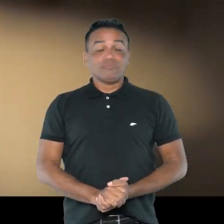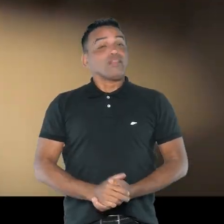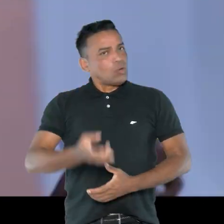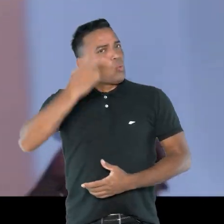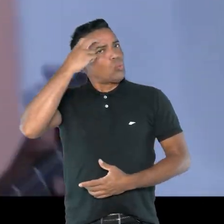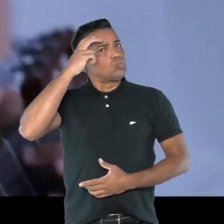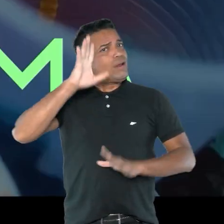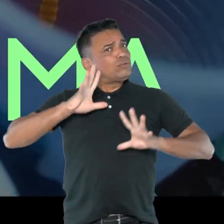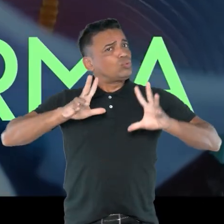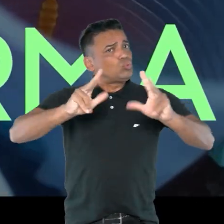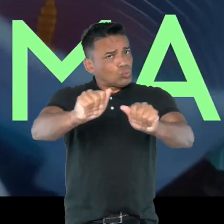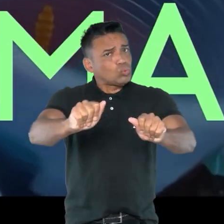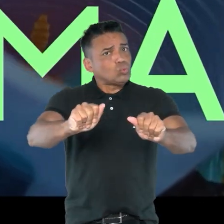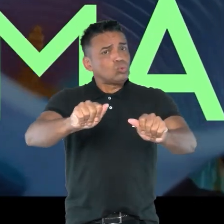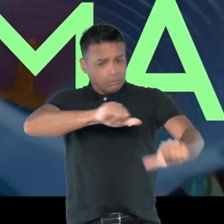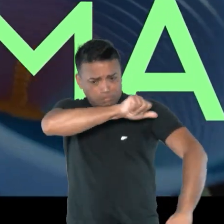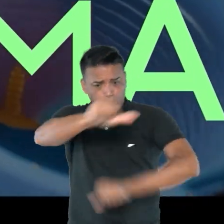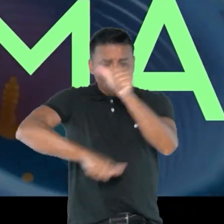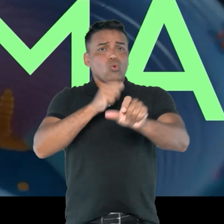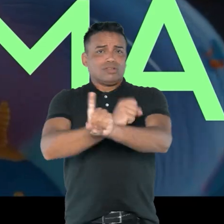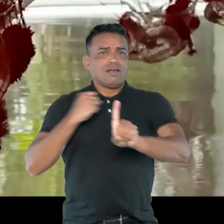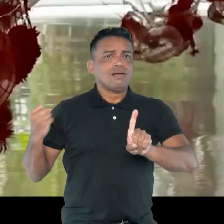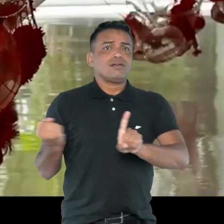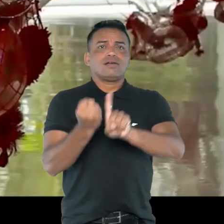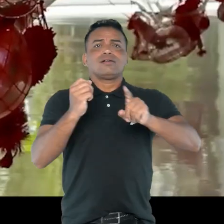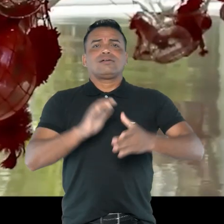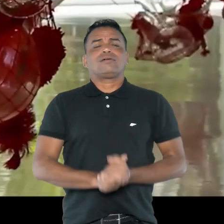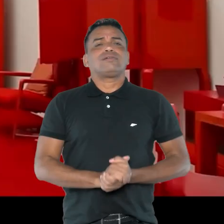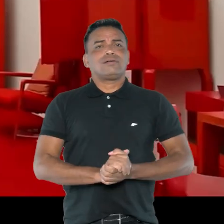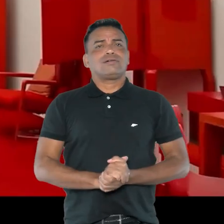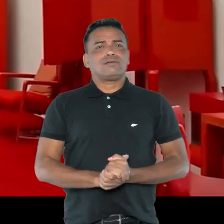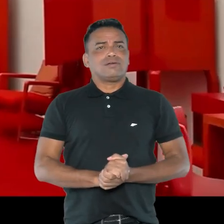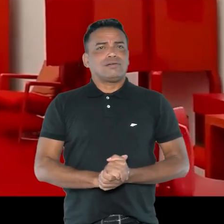A cultura é tudo aquilo que transforma.